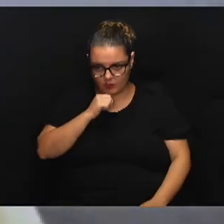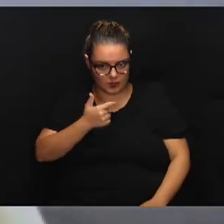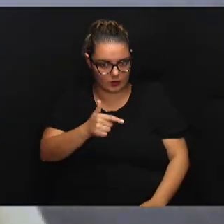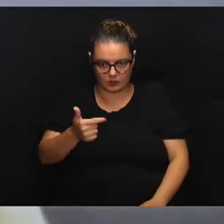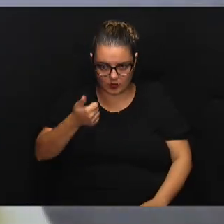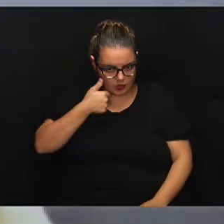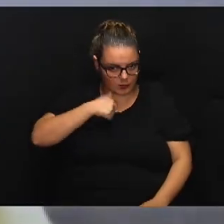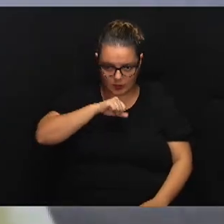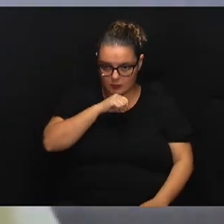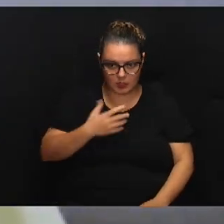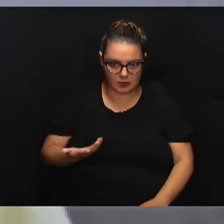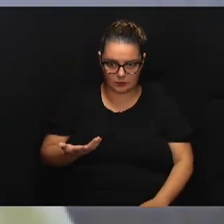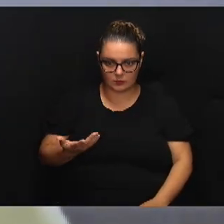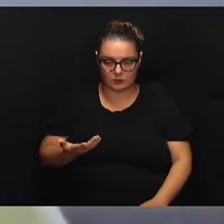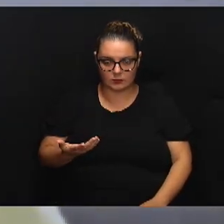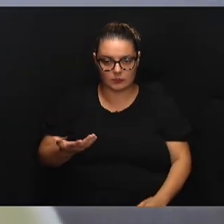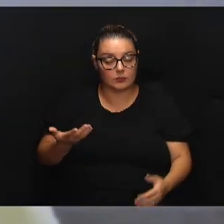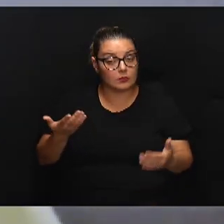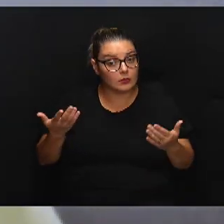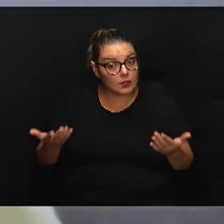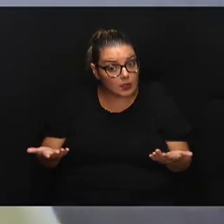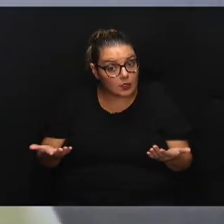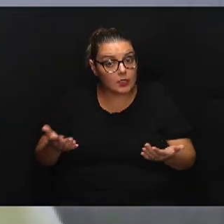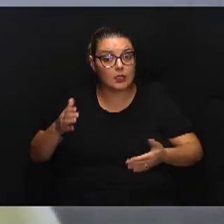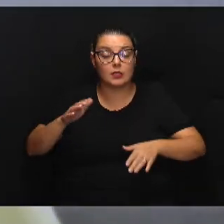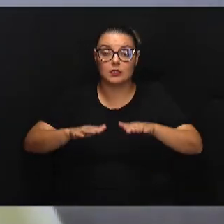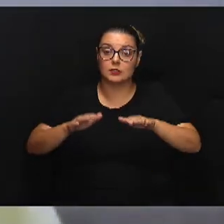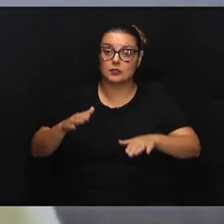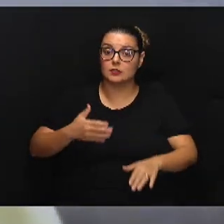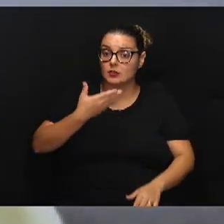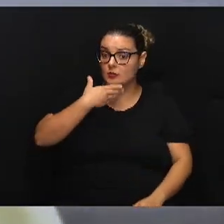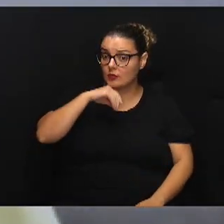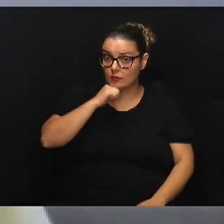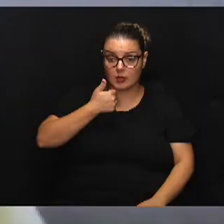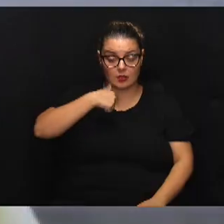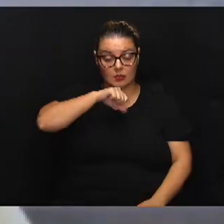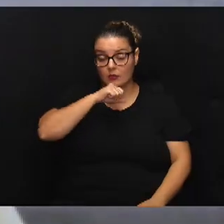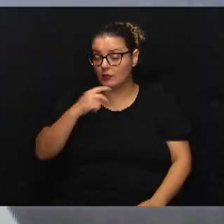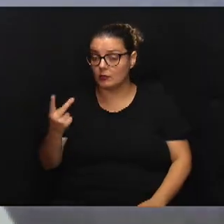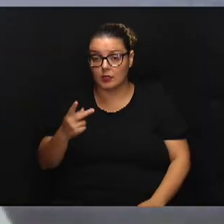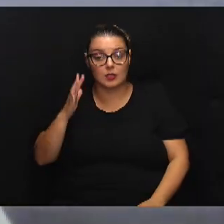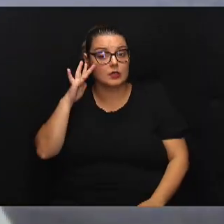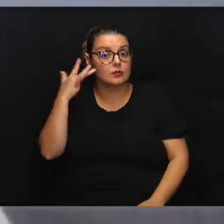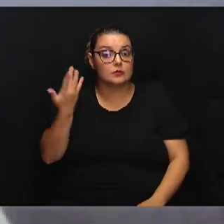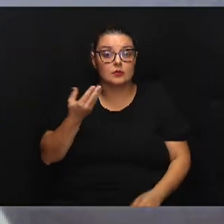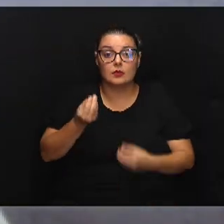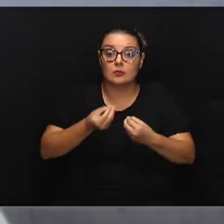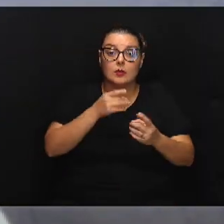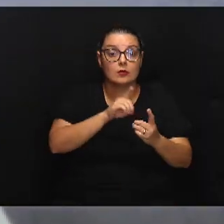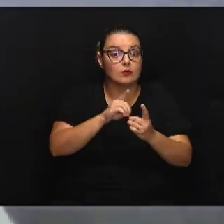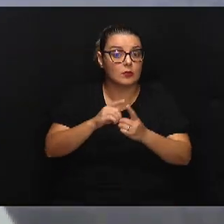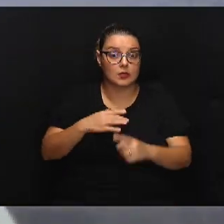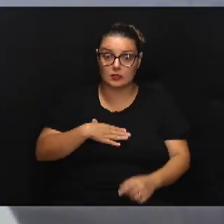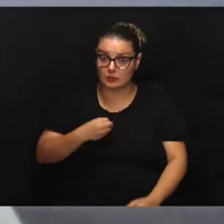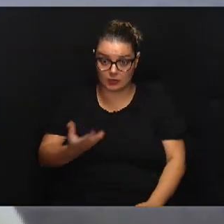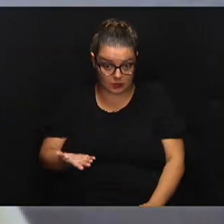mãe. Gente, muitas vezes esses pais não sabem como atender esses